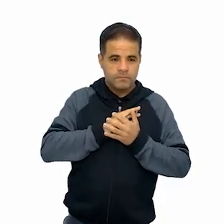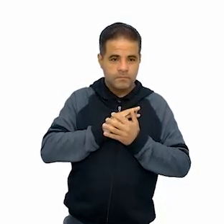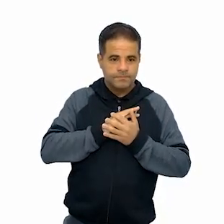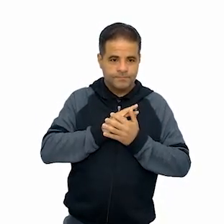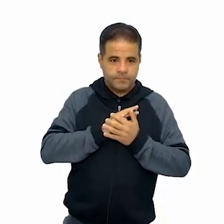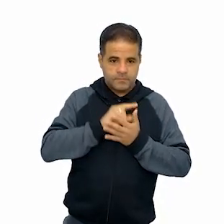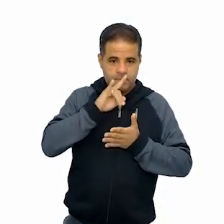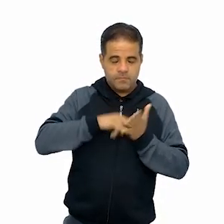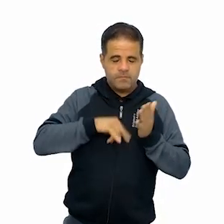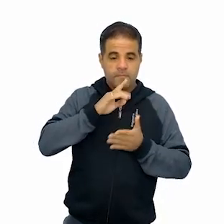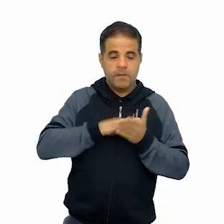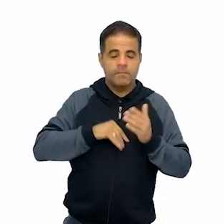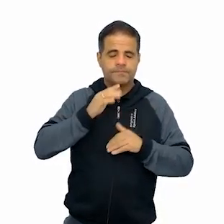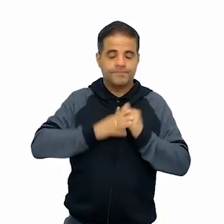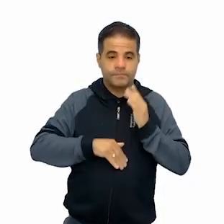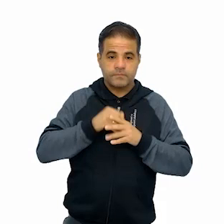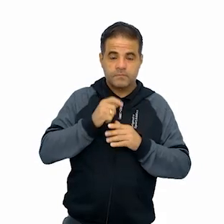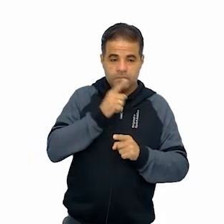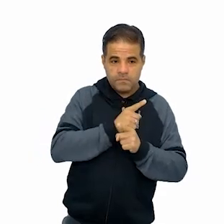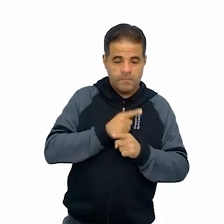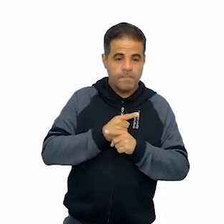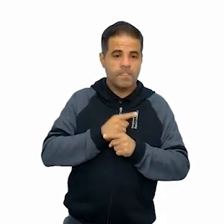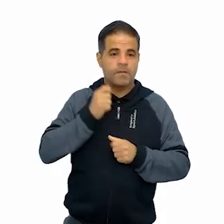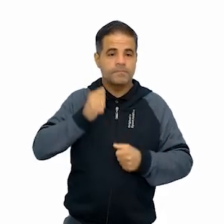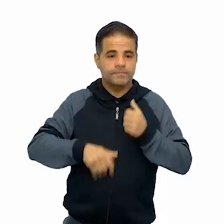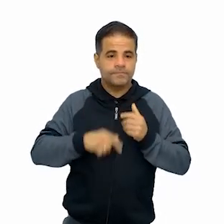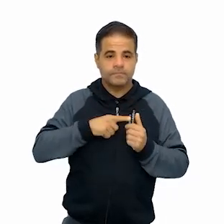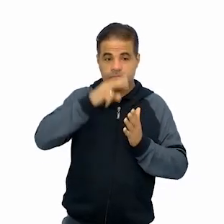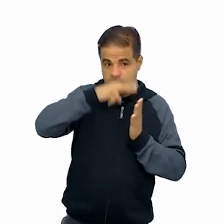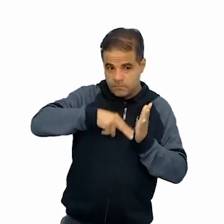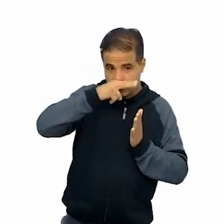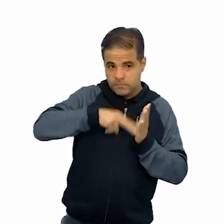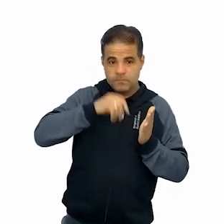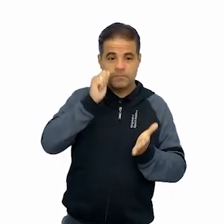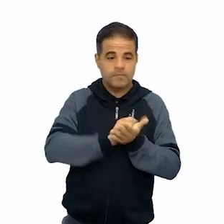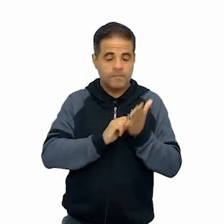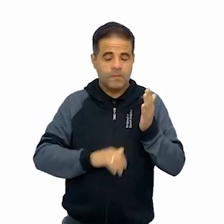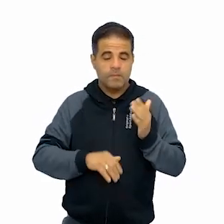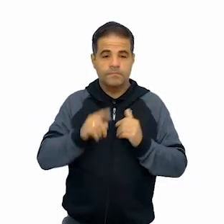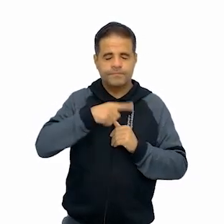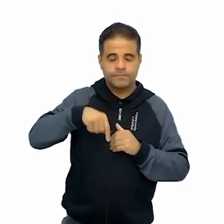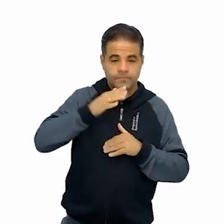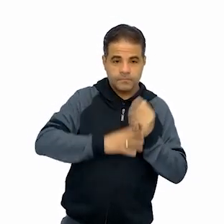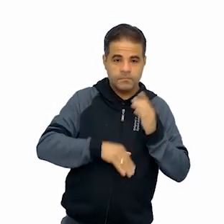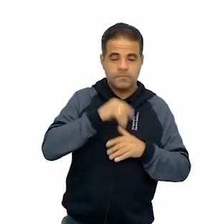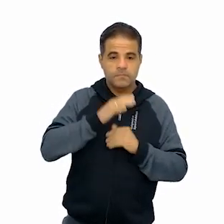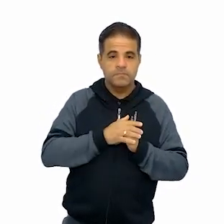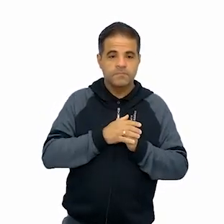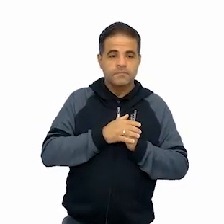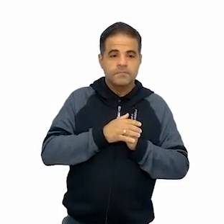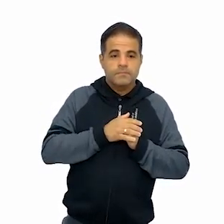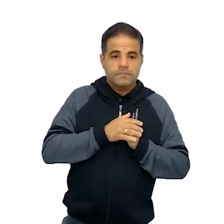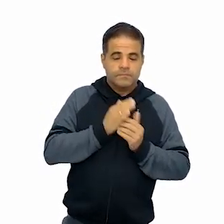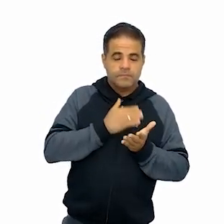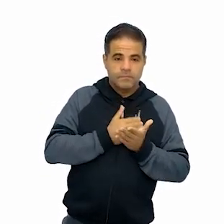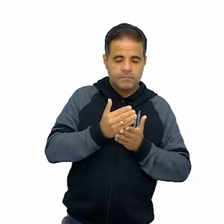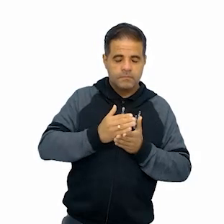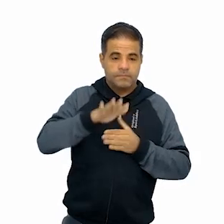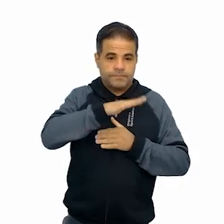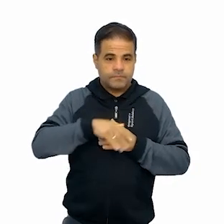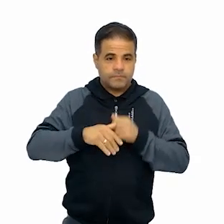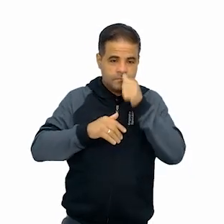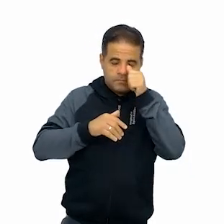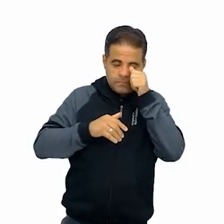esse animal de acordo com o que foi lido. Eu lerei a atividade para vocês, que se inicia, como eu disse, na